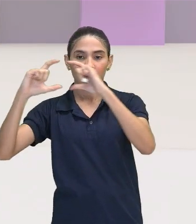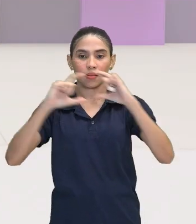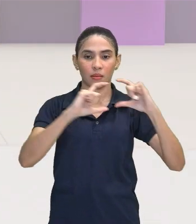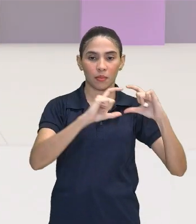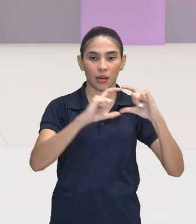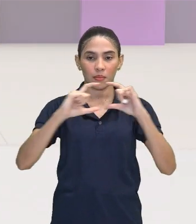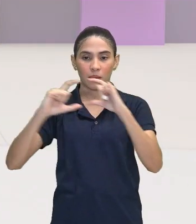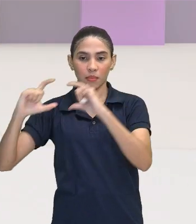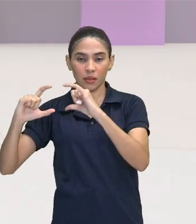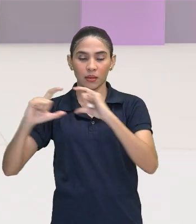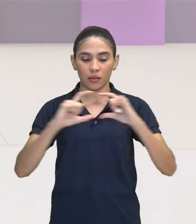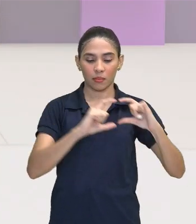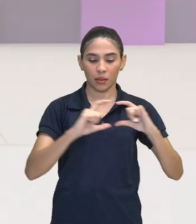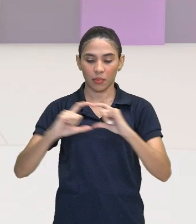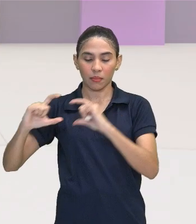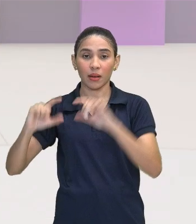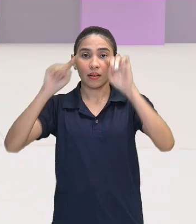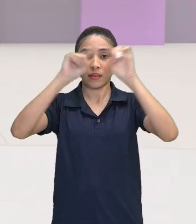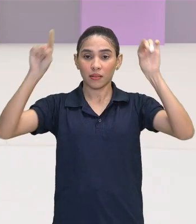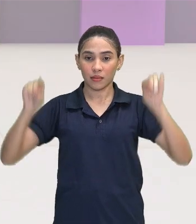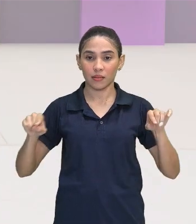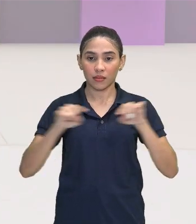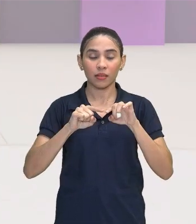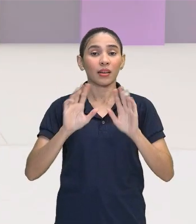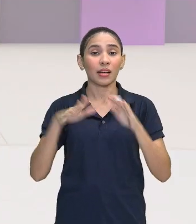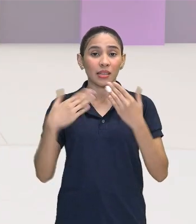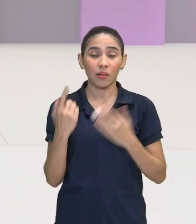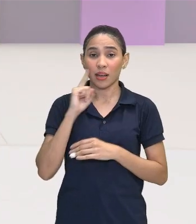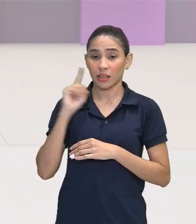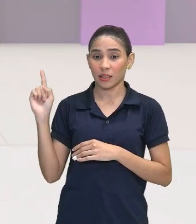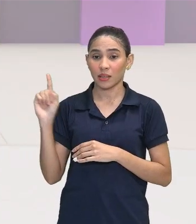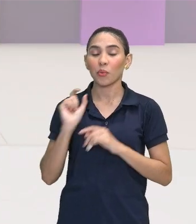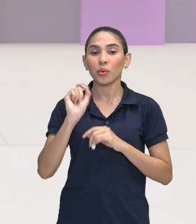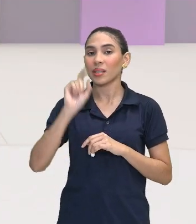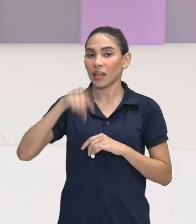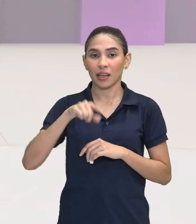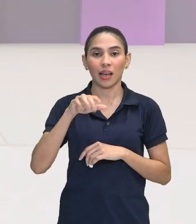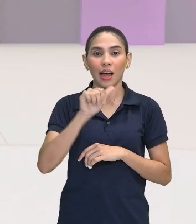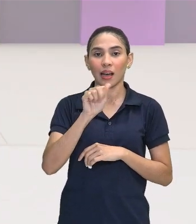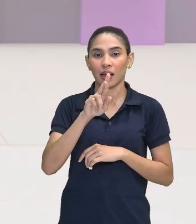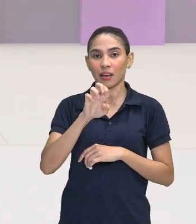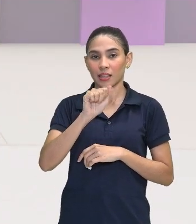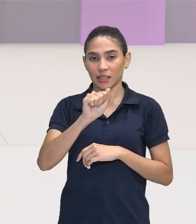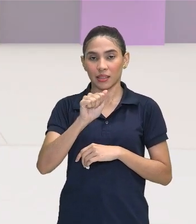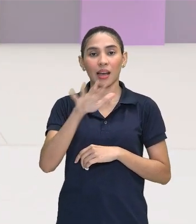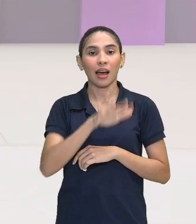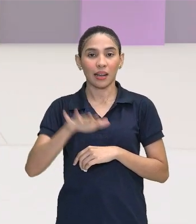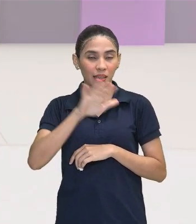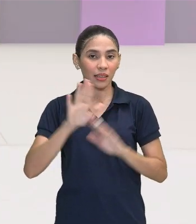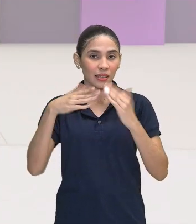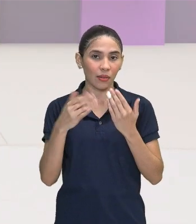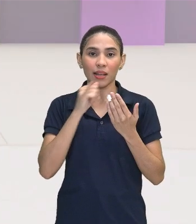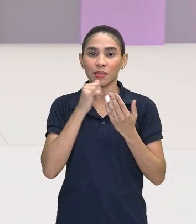uma figura maior. E aí vem a pergunta: mediante essa figura, o que é a área? Então, imagina o seguinte, que dada